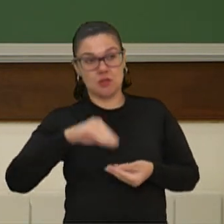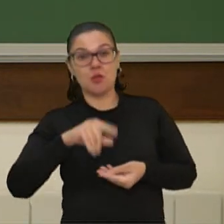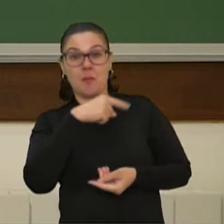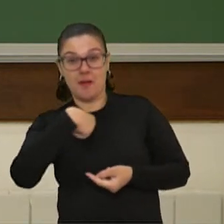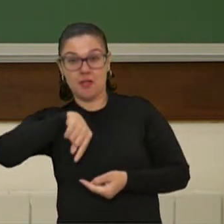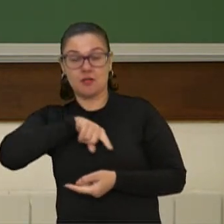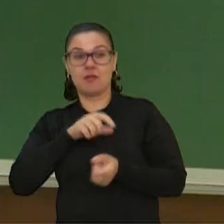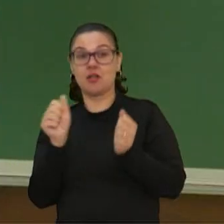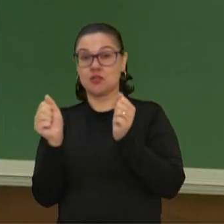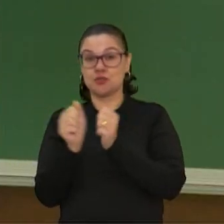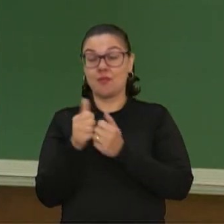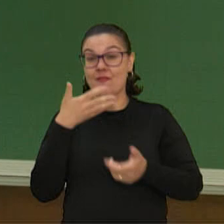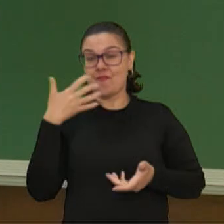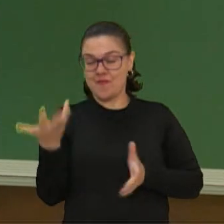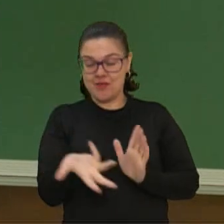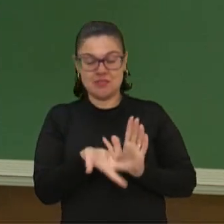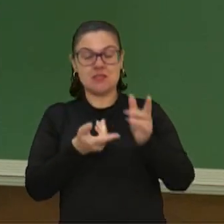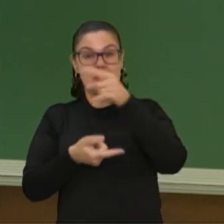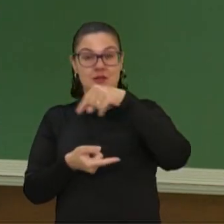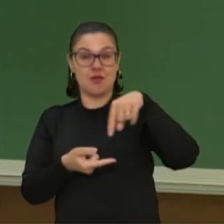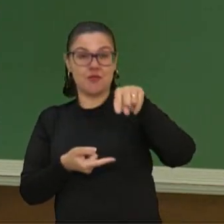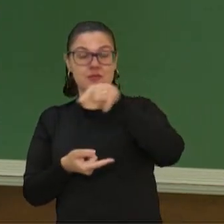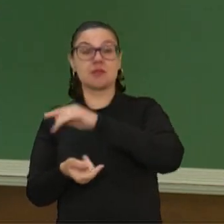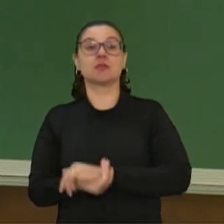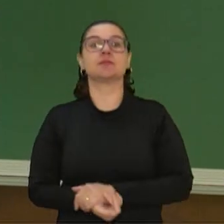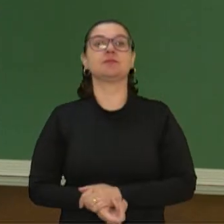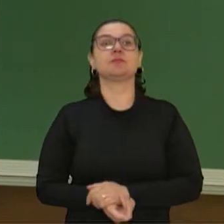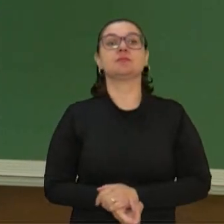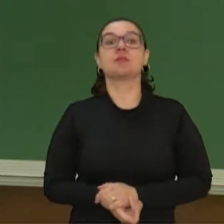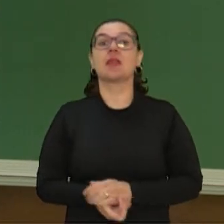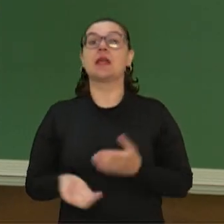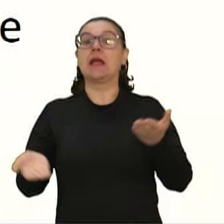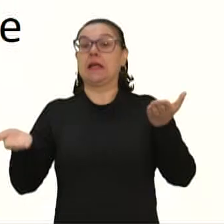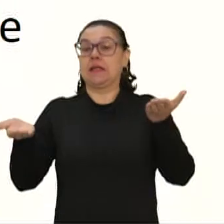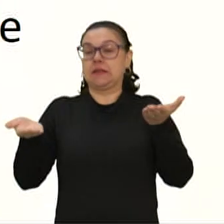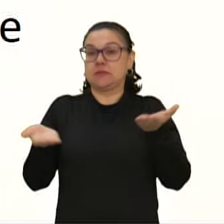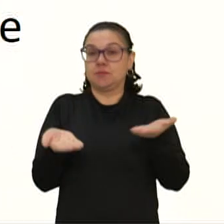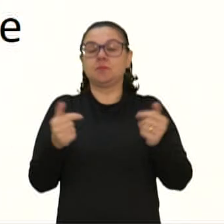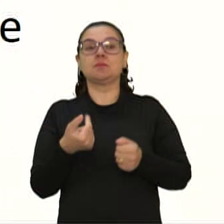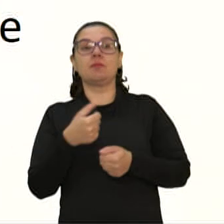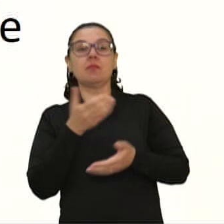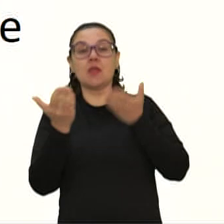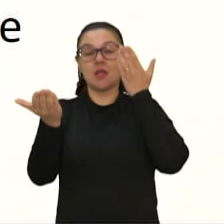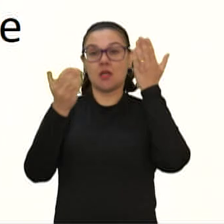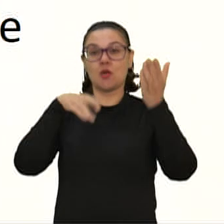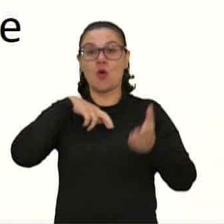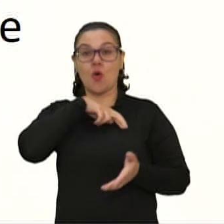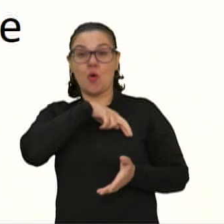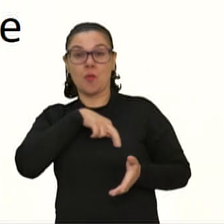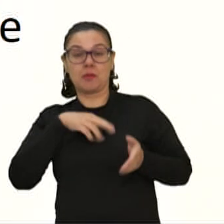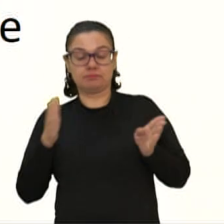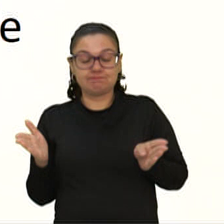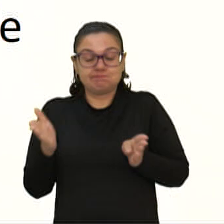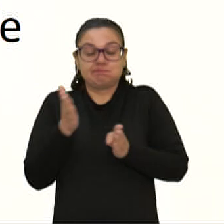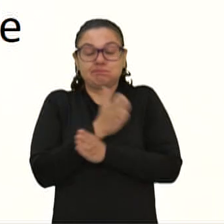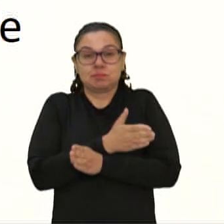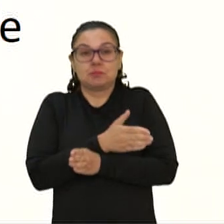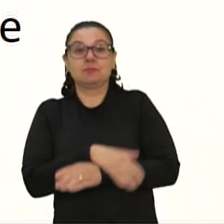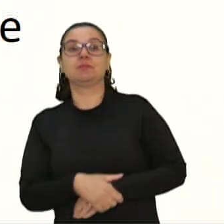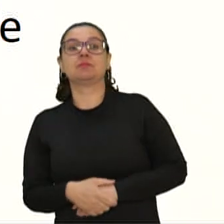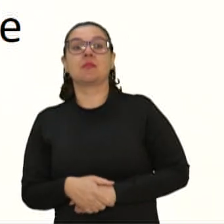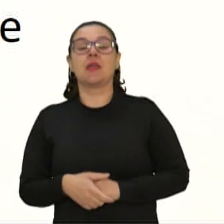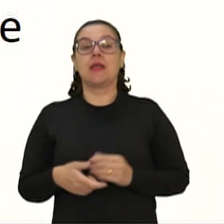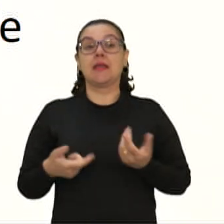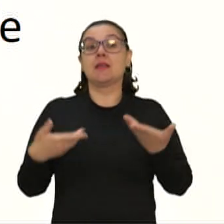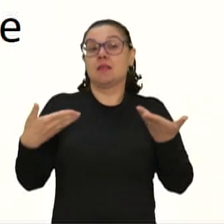vai junto, eu vou tentar facilitar para vocês o caminho. Então vamos ler e analisar alguns poemas do Romanceiro da Inconfidência, de Cecília